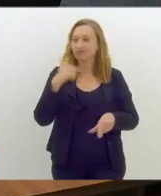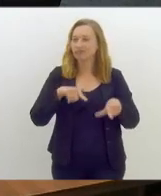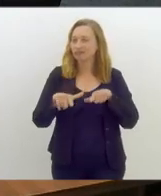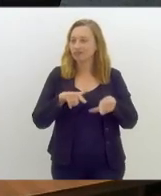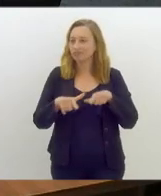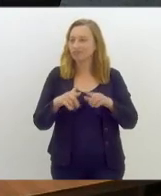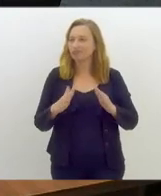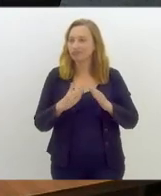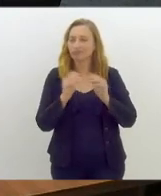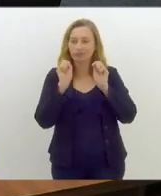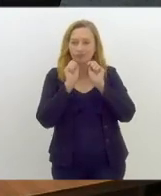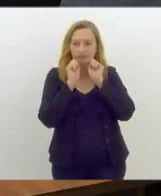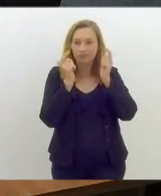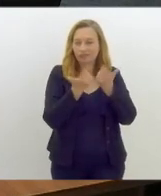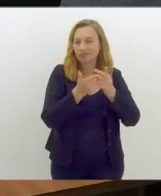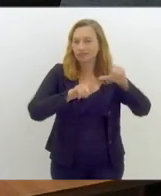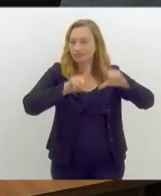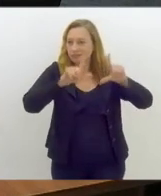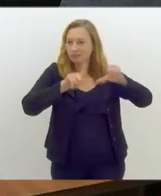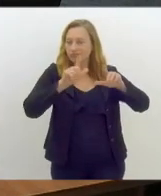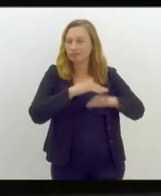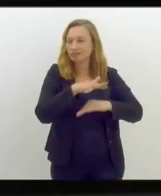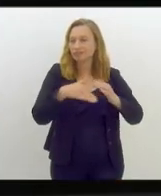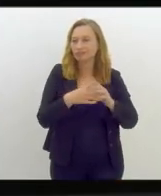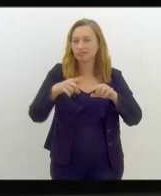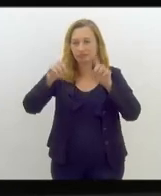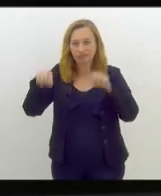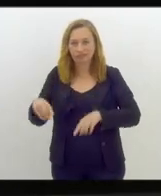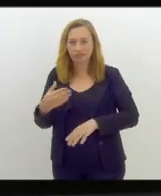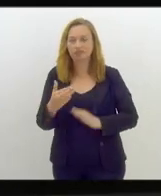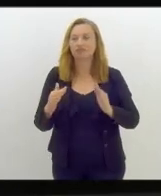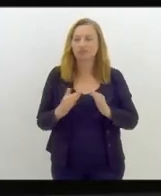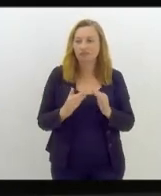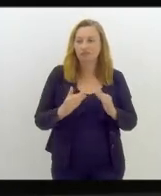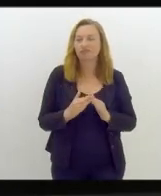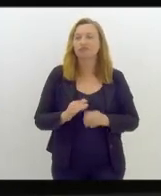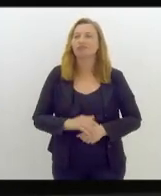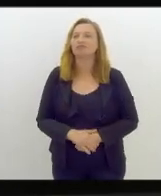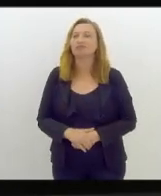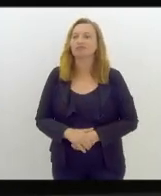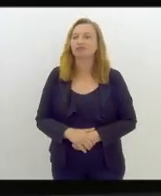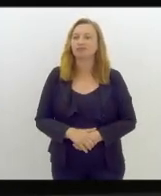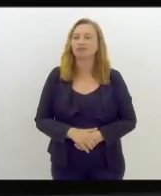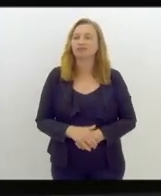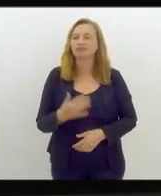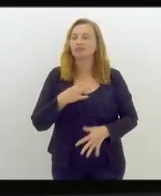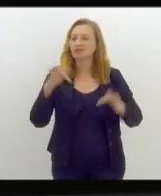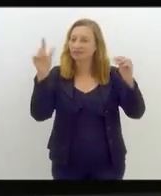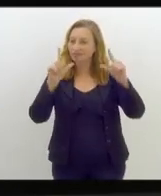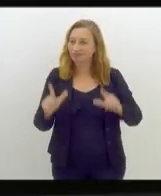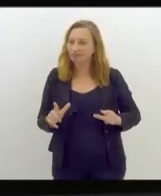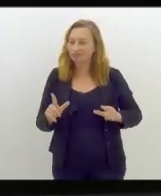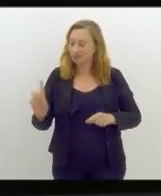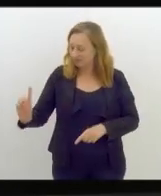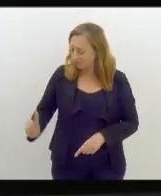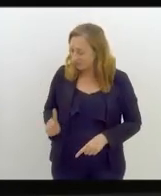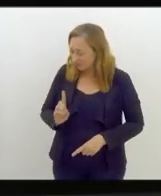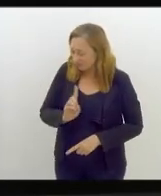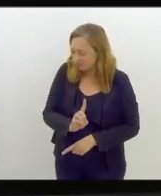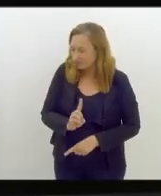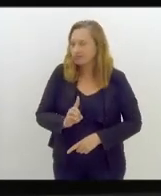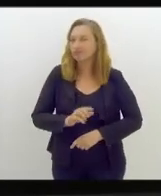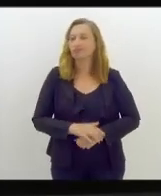TV Alerj, a comunicação, mas todos os servidores aqui da Casa da Assembleia Legislativa. Eu estou muito feliz, vim aqui me